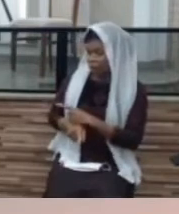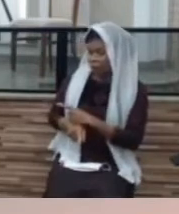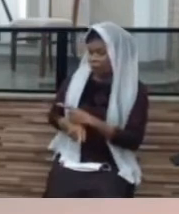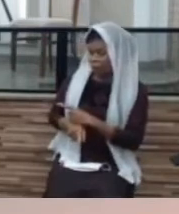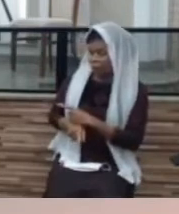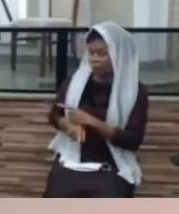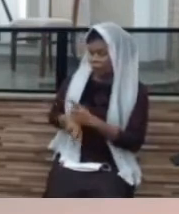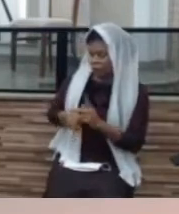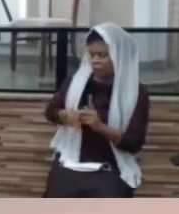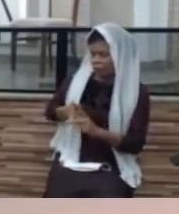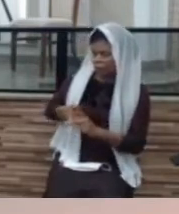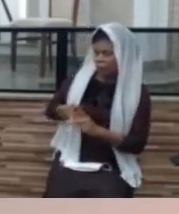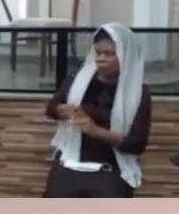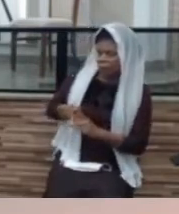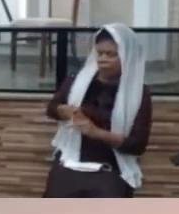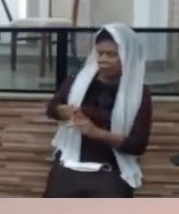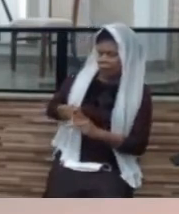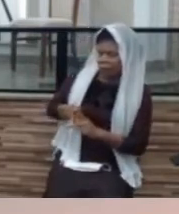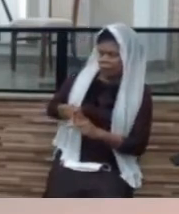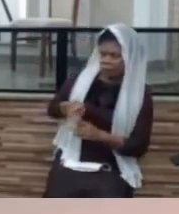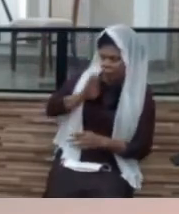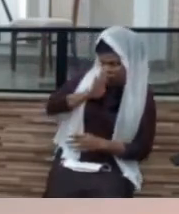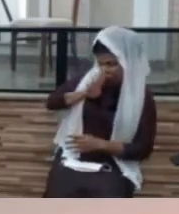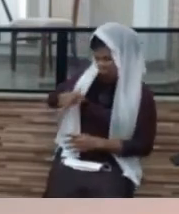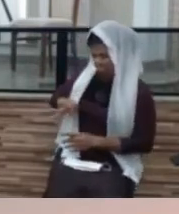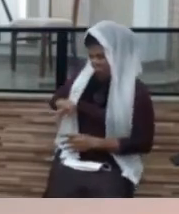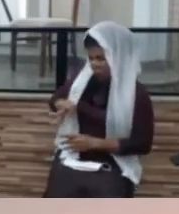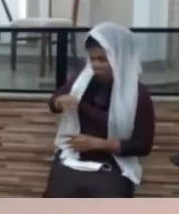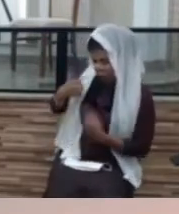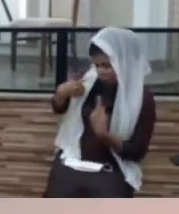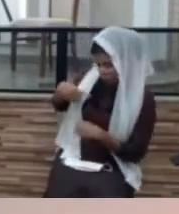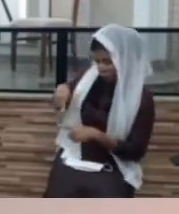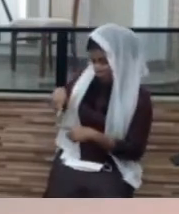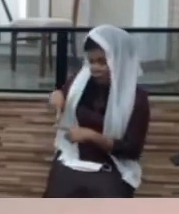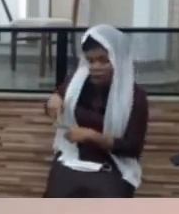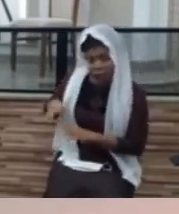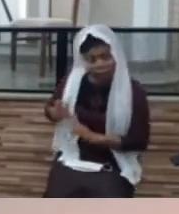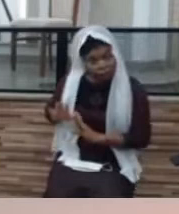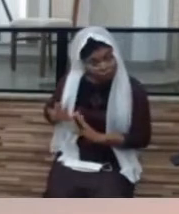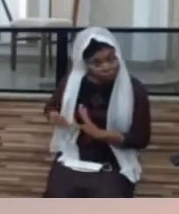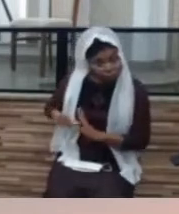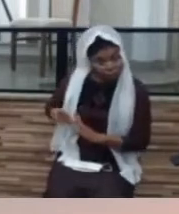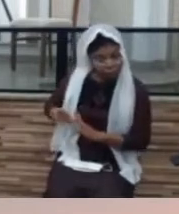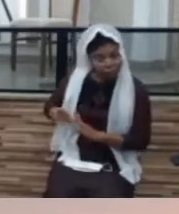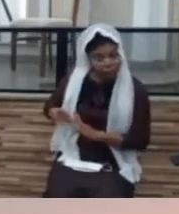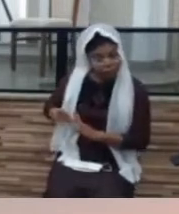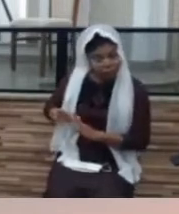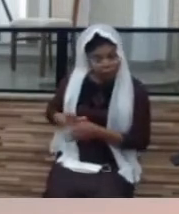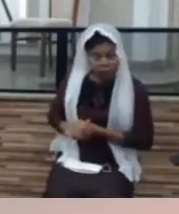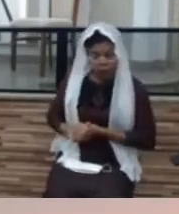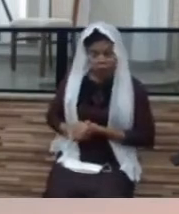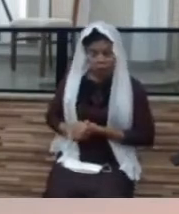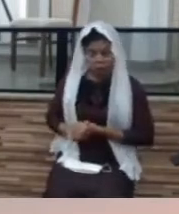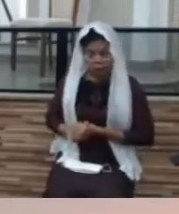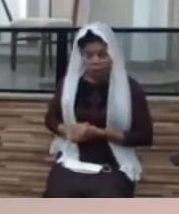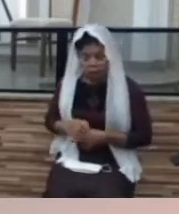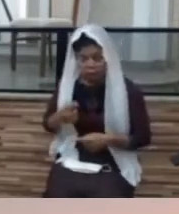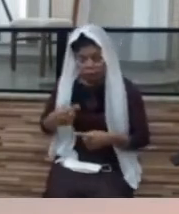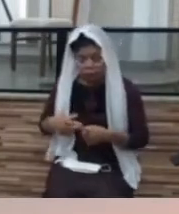contra eles a Balaão para os amaldiçoar, ainda que o nosso Deus converteu a maldição em